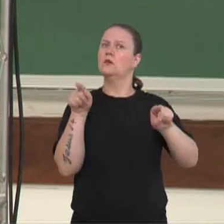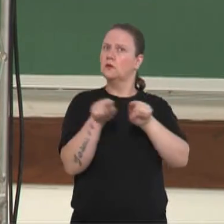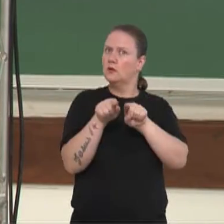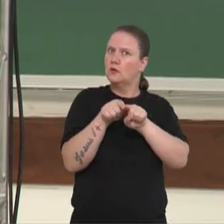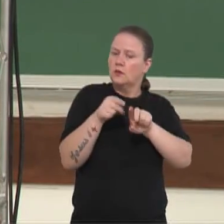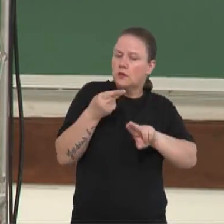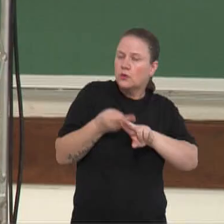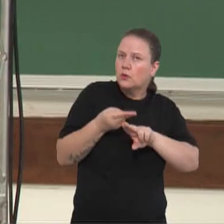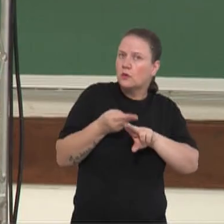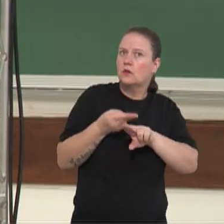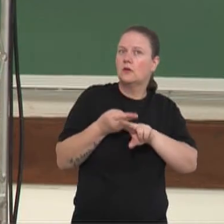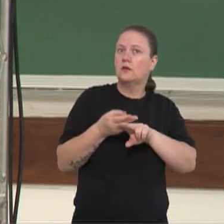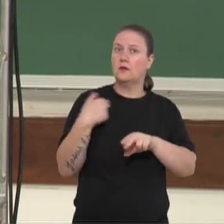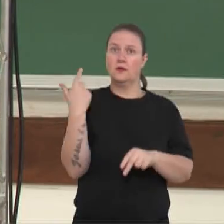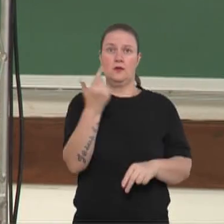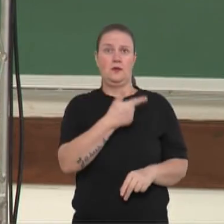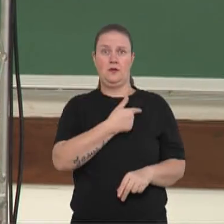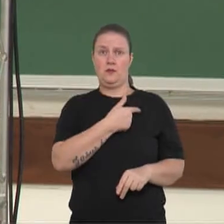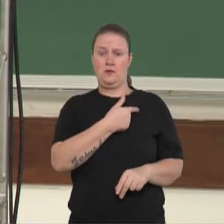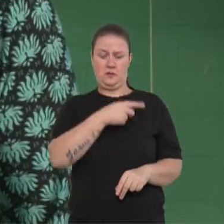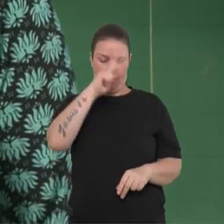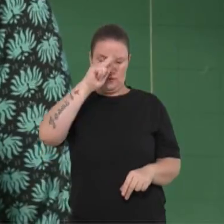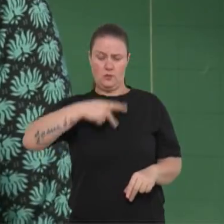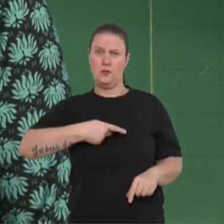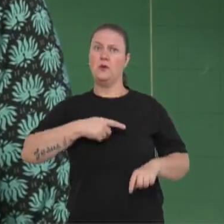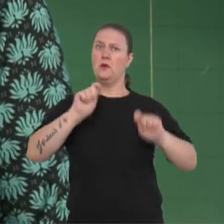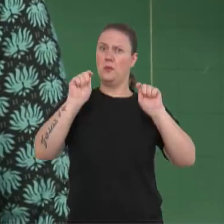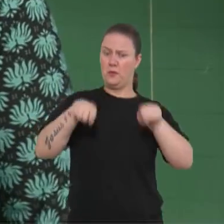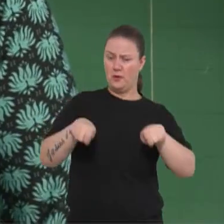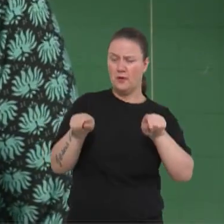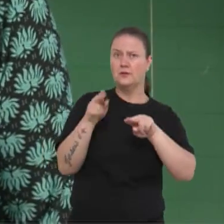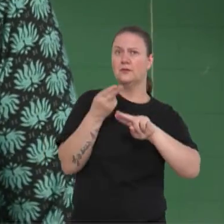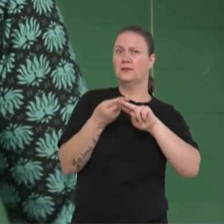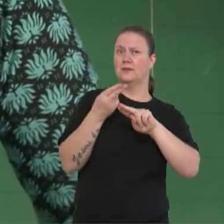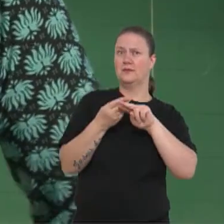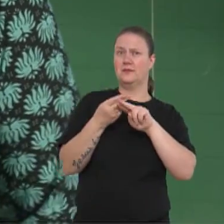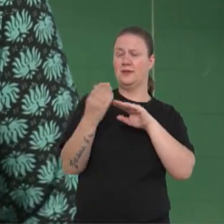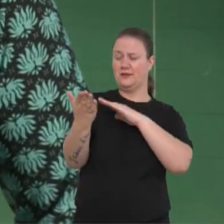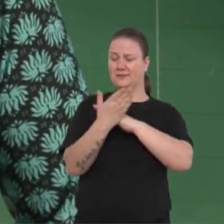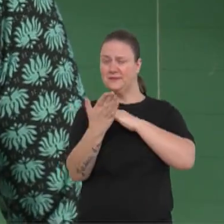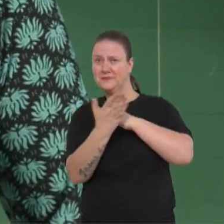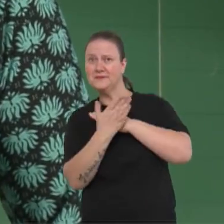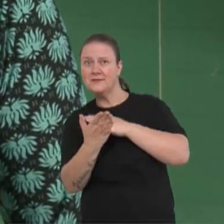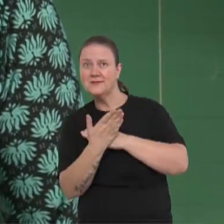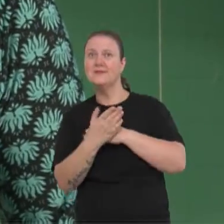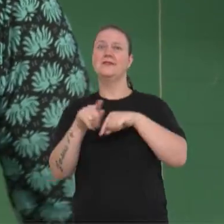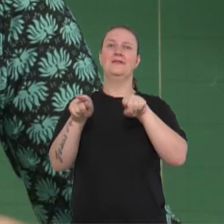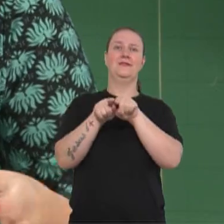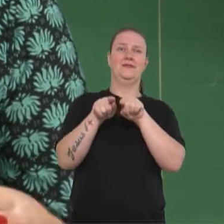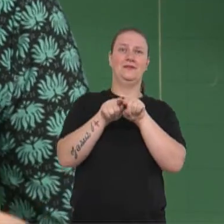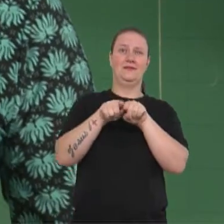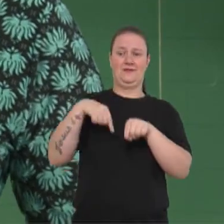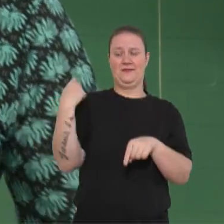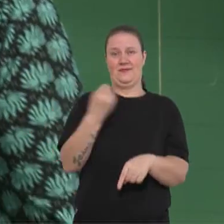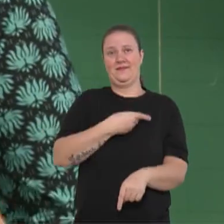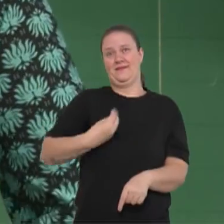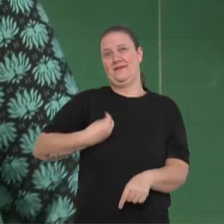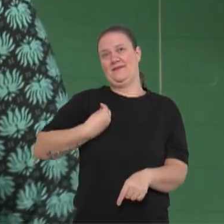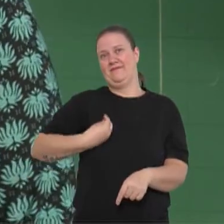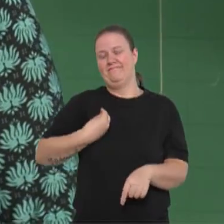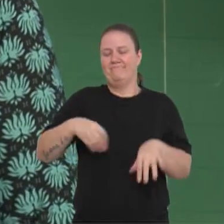muito e nós, enquanto pessoas físicas, também usamos, porque facilita a nossa vida, tá? Então é uma questão